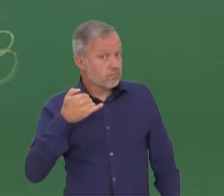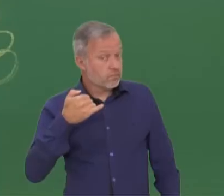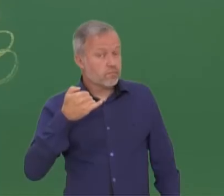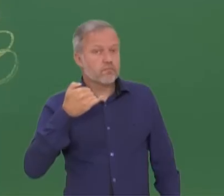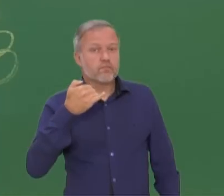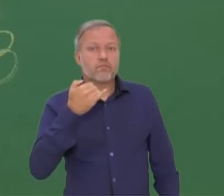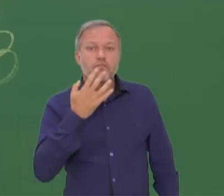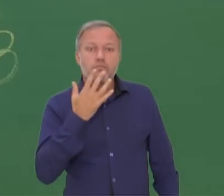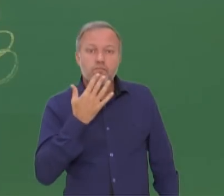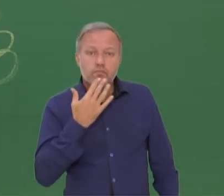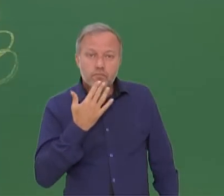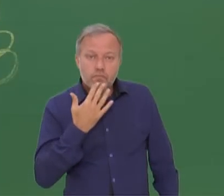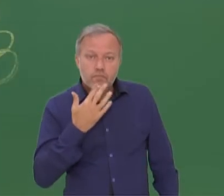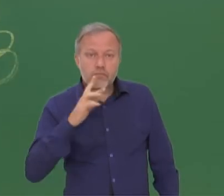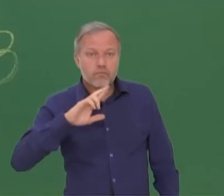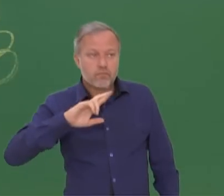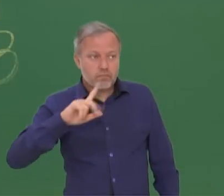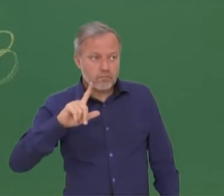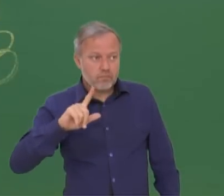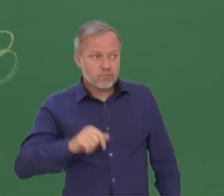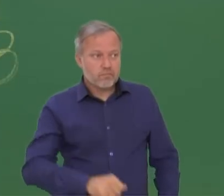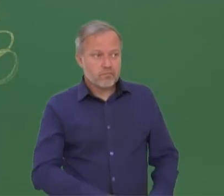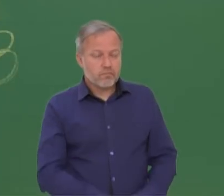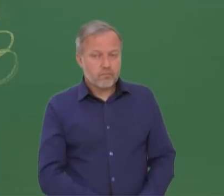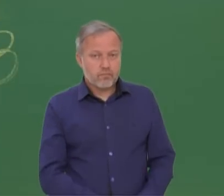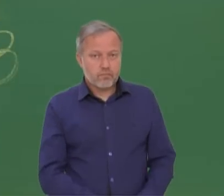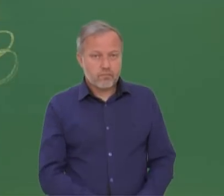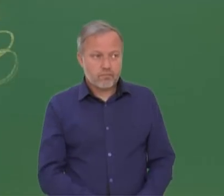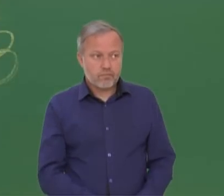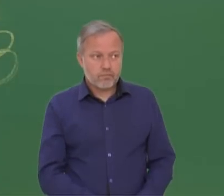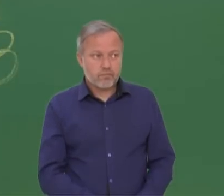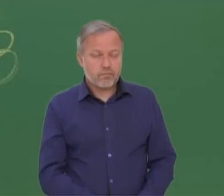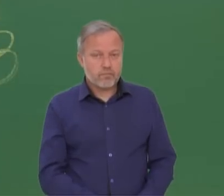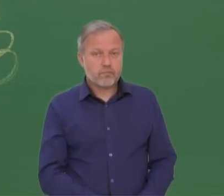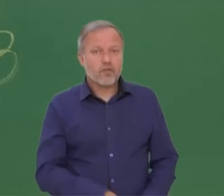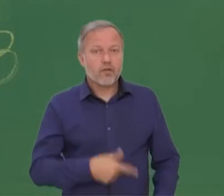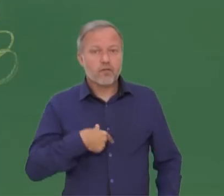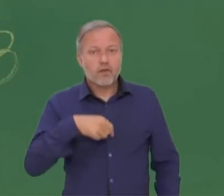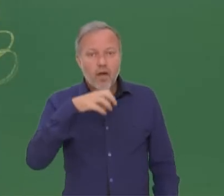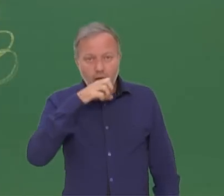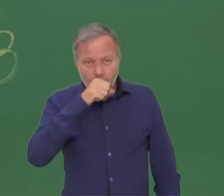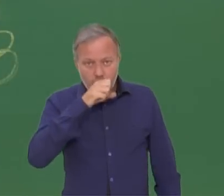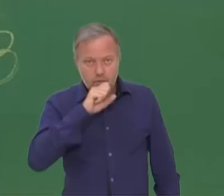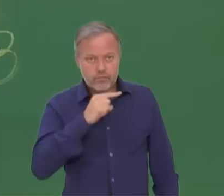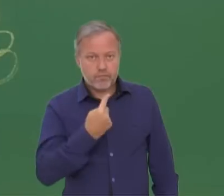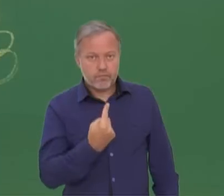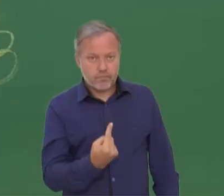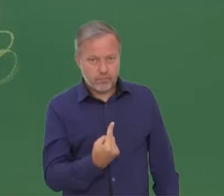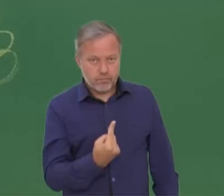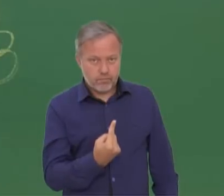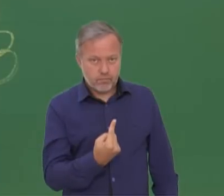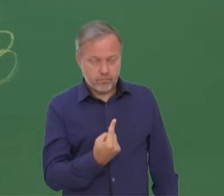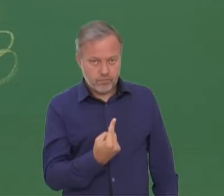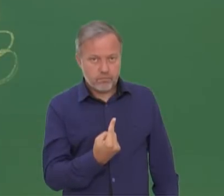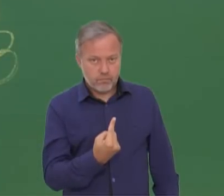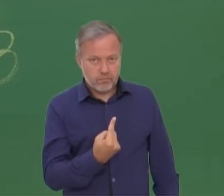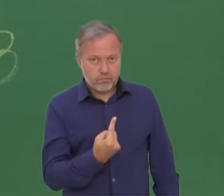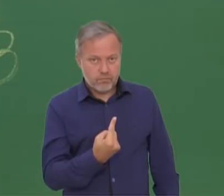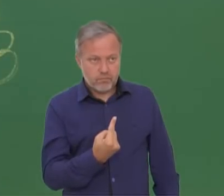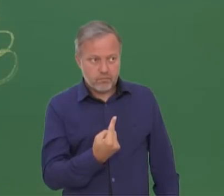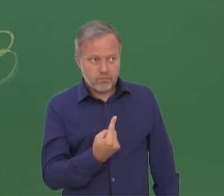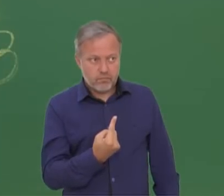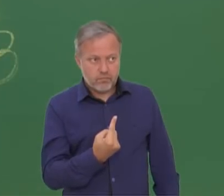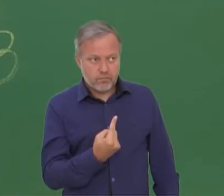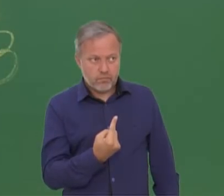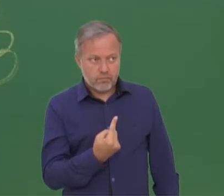representar aquelas 3 partes fundamentais. Então vocês perceberam aqui em laranja, que eu indiquei o número 1, como está ali na televisão, né, no vídeo de